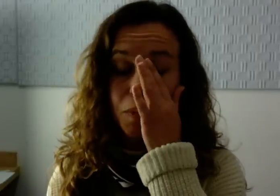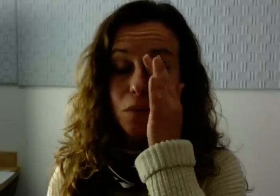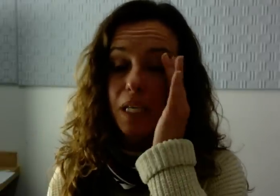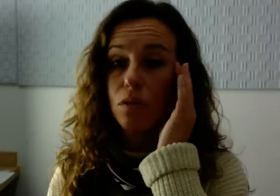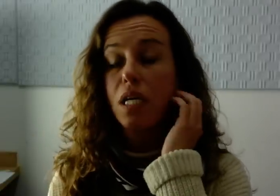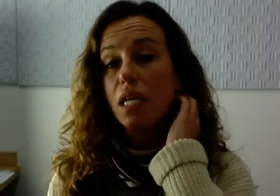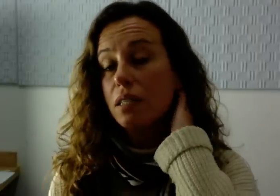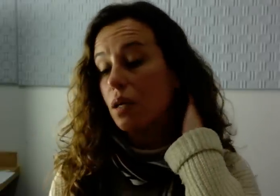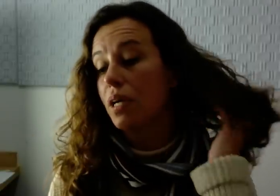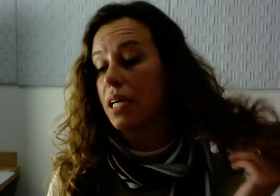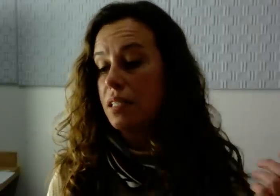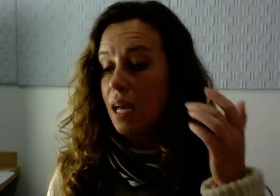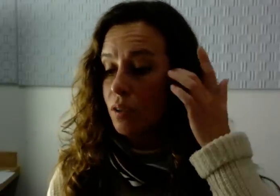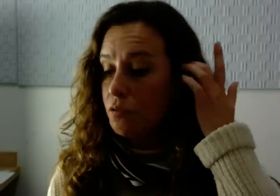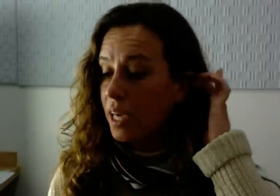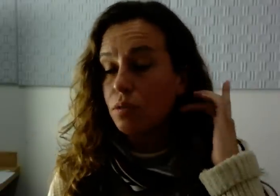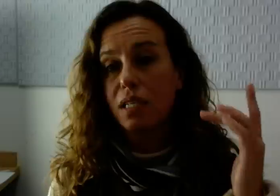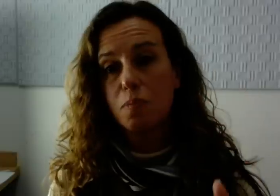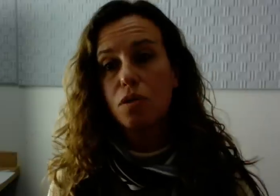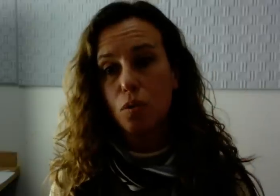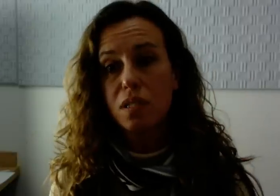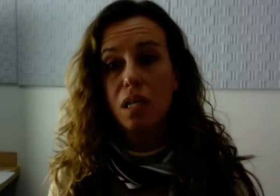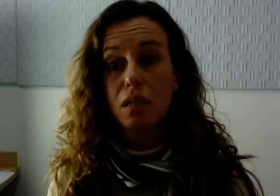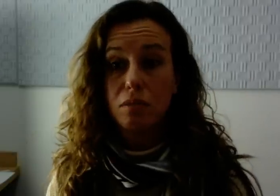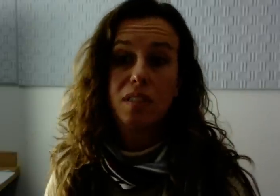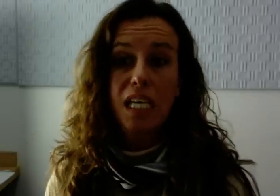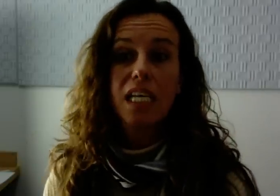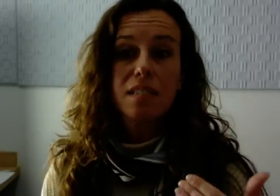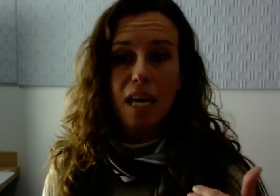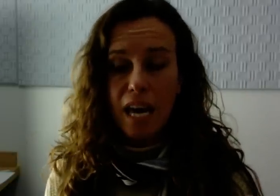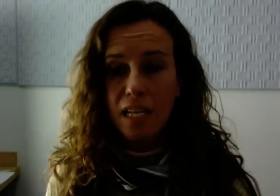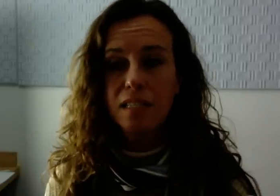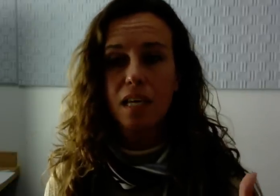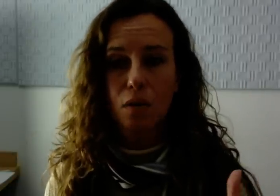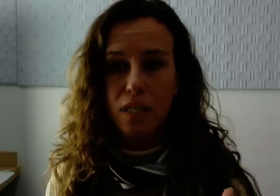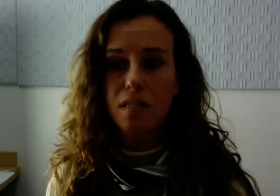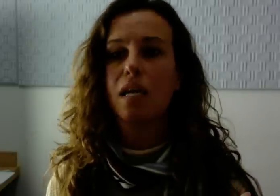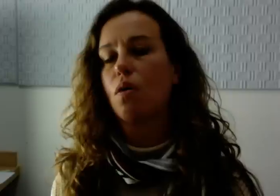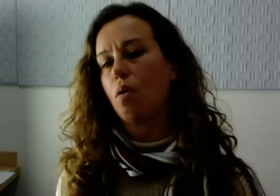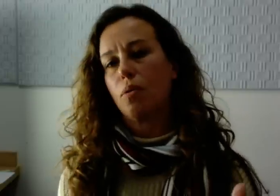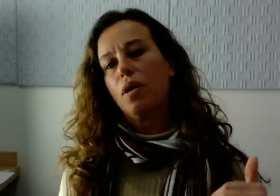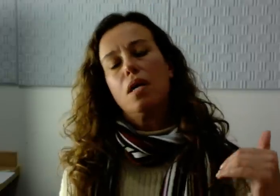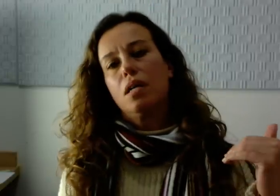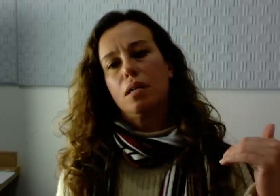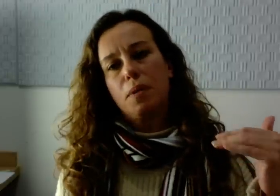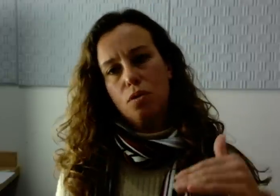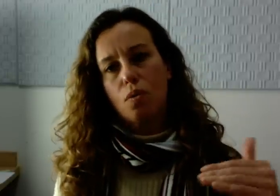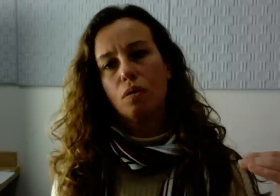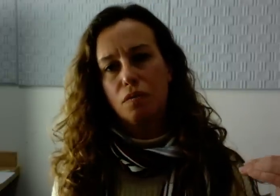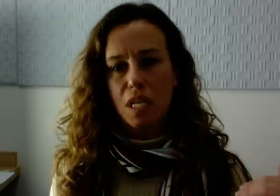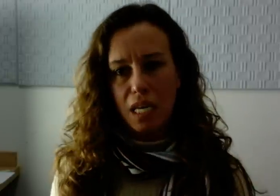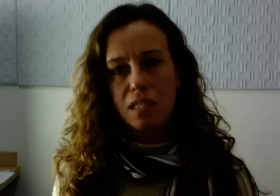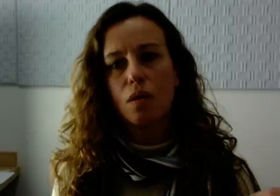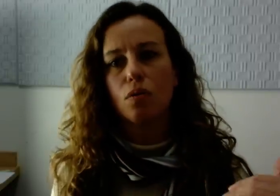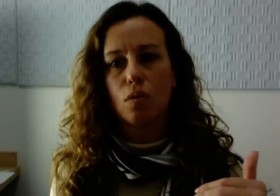tipo tipo de impedimento Então esse lá o defeito e essas pessoas se quiserem se reconhecer como ã pessoa